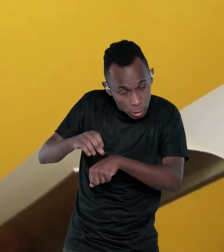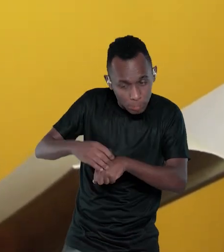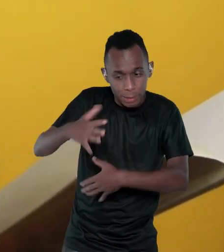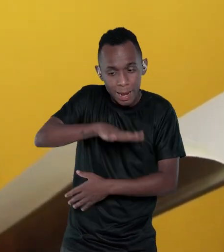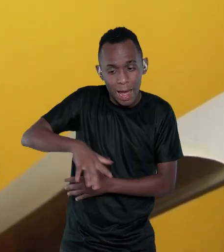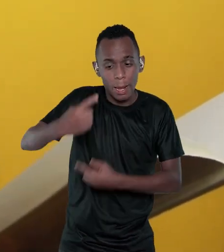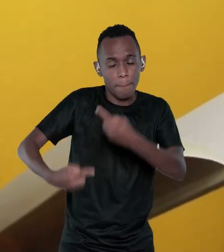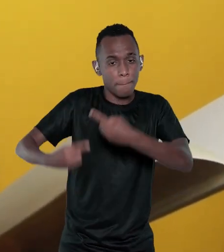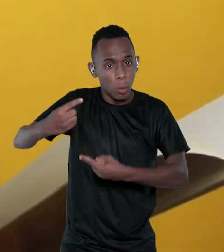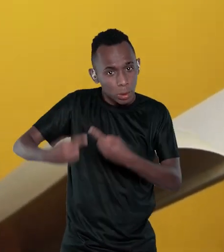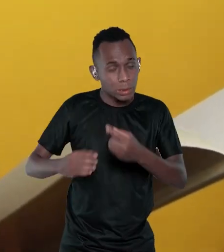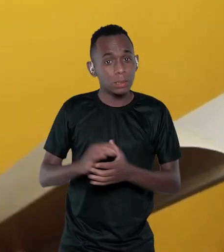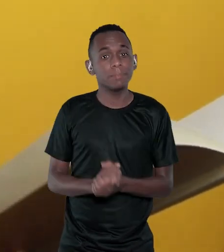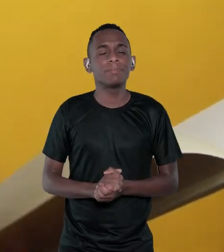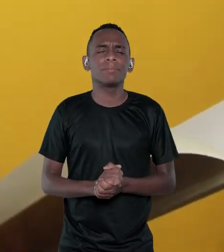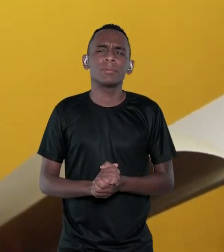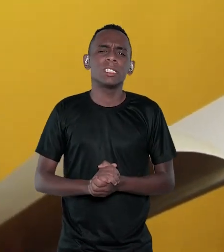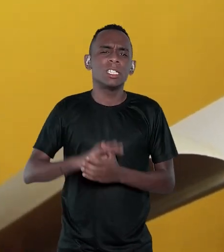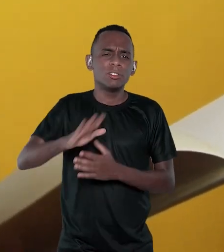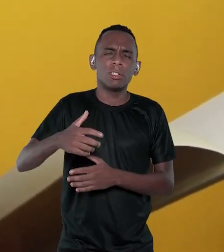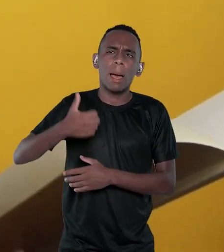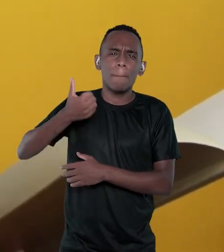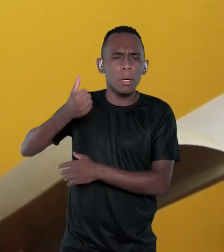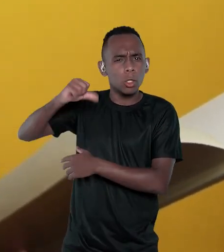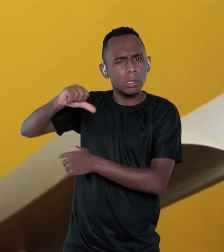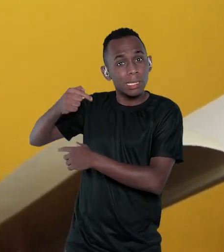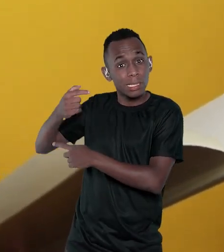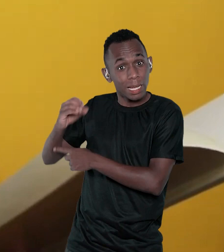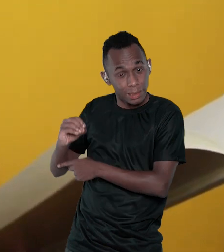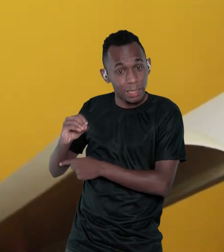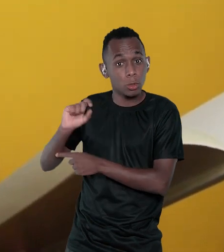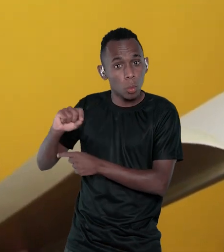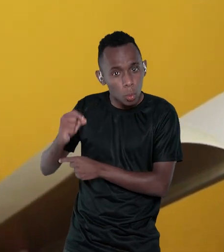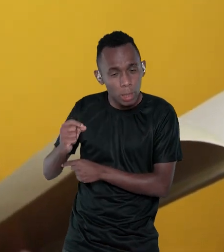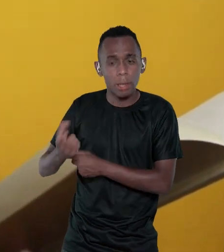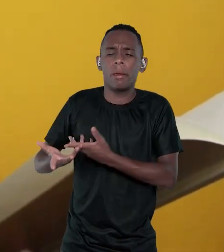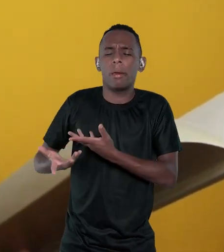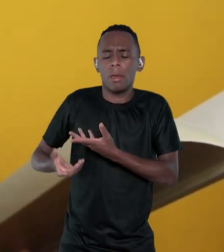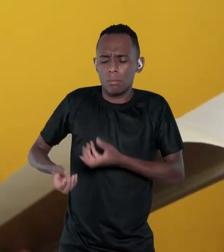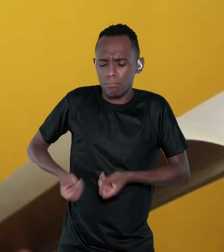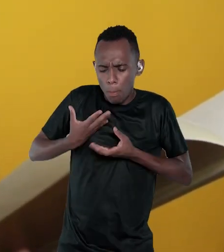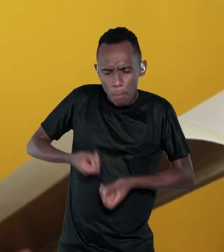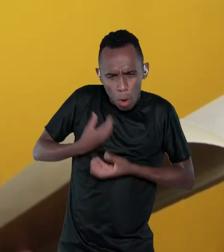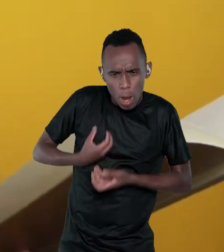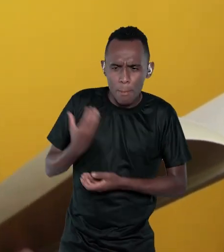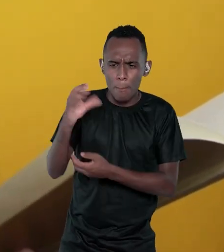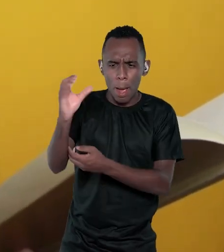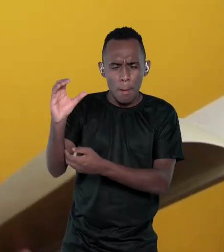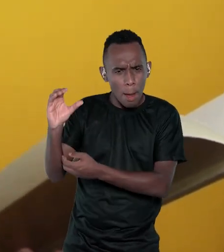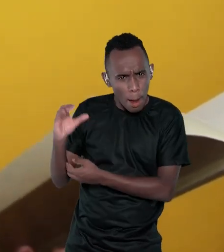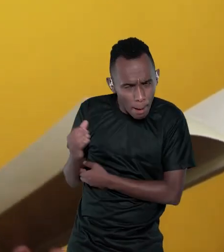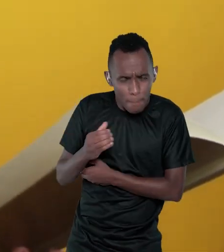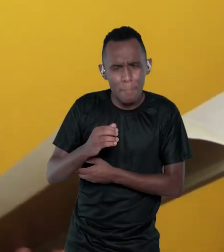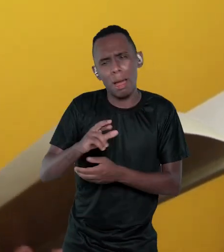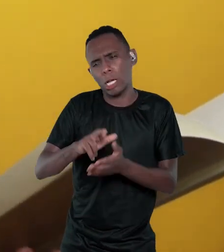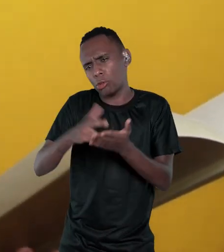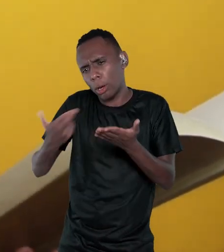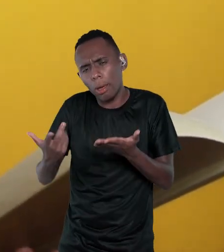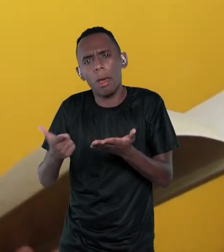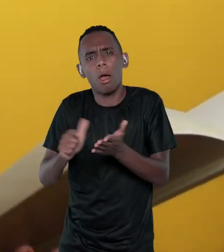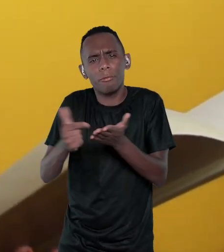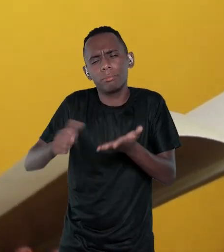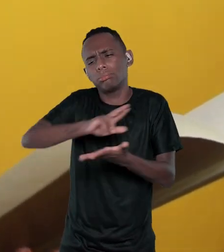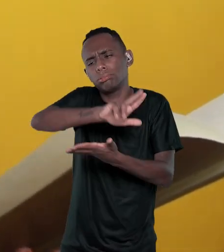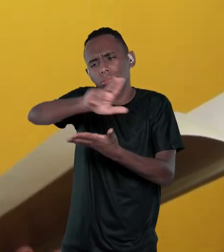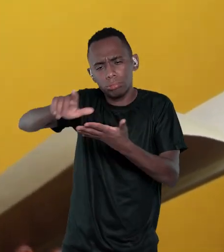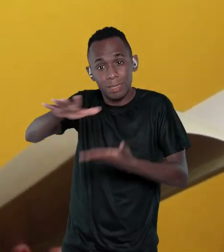político e institucional, e desde a década de 1970 publica seus poemas em antologias, jornais e